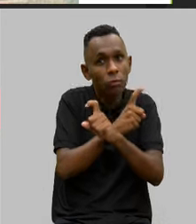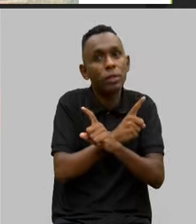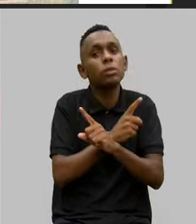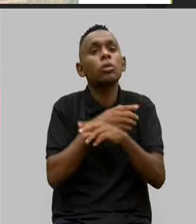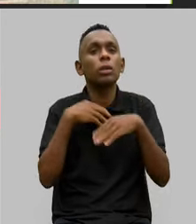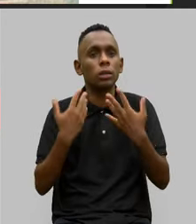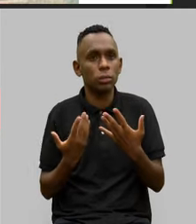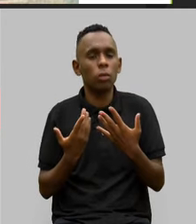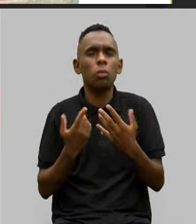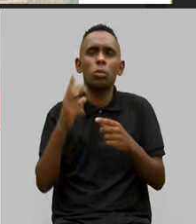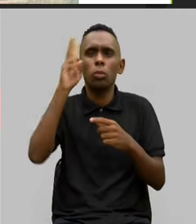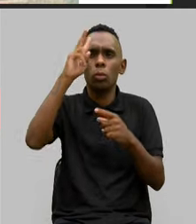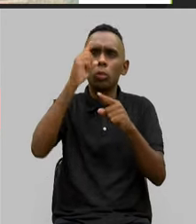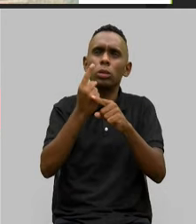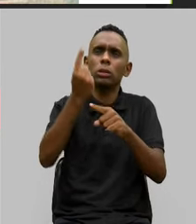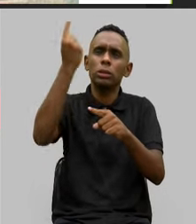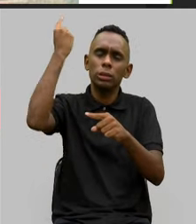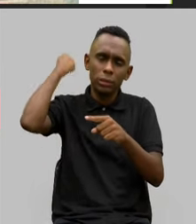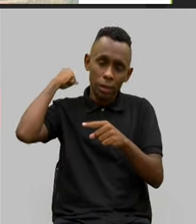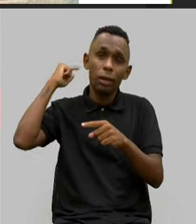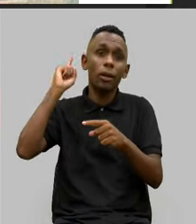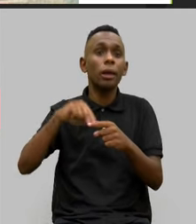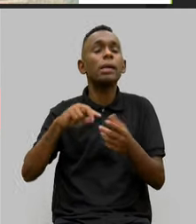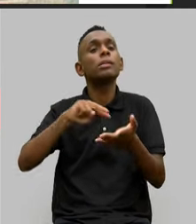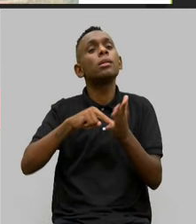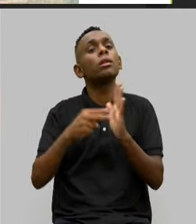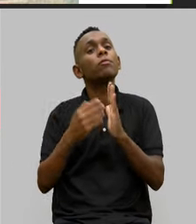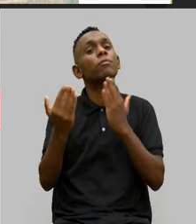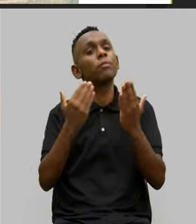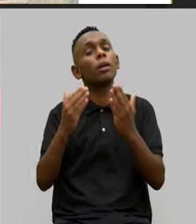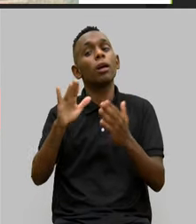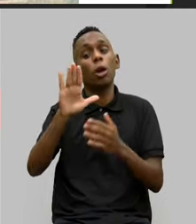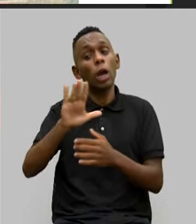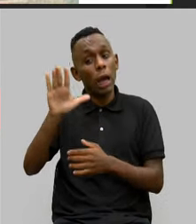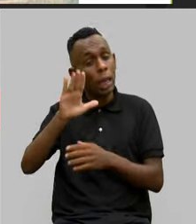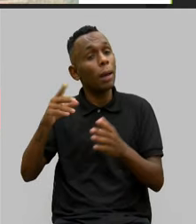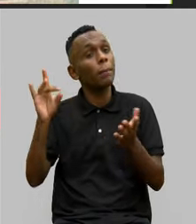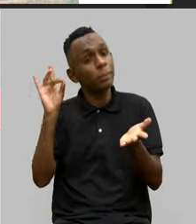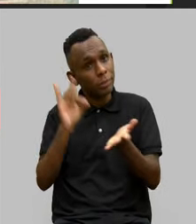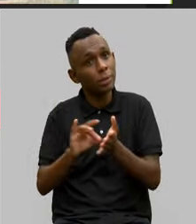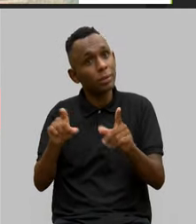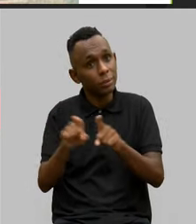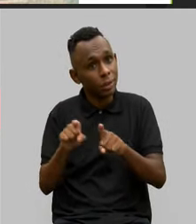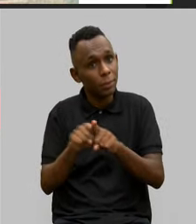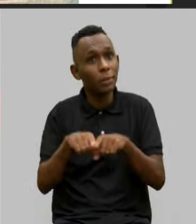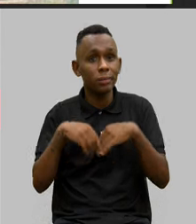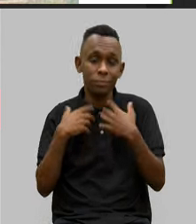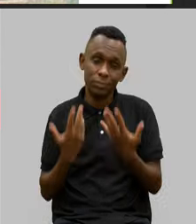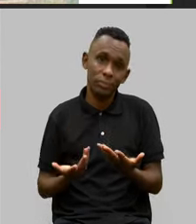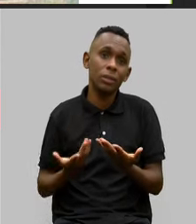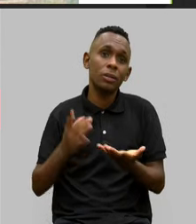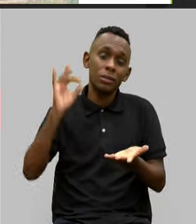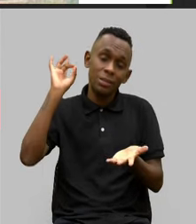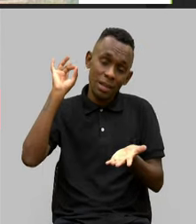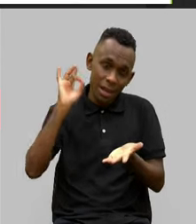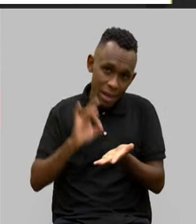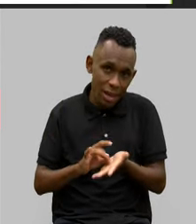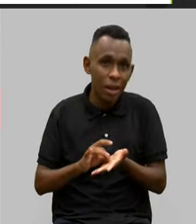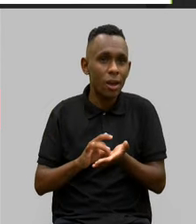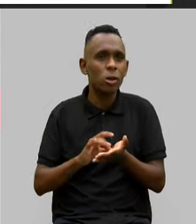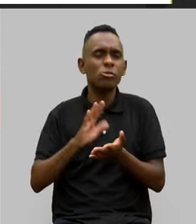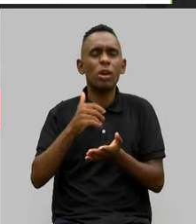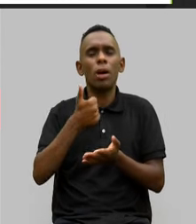Então aquela história do camelo é na verdade cannabis também então estamos aqui né oficialmente desde